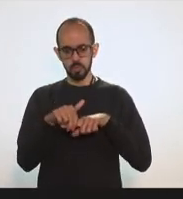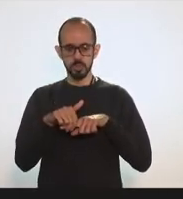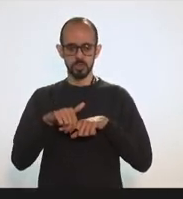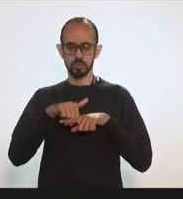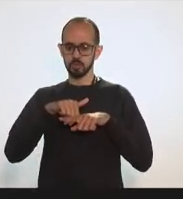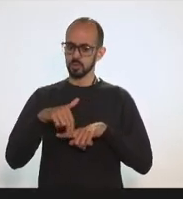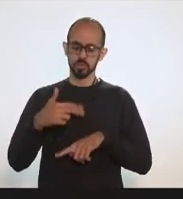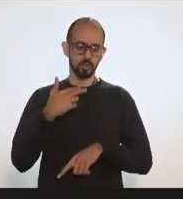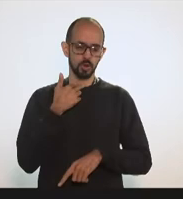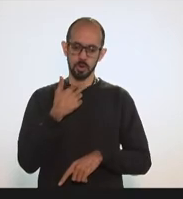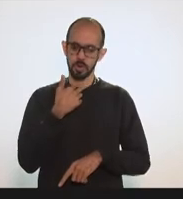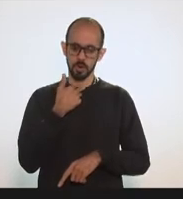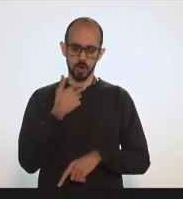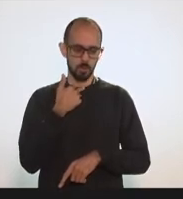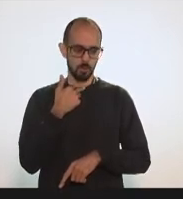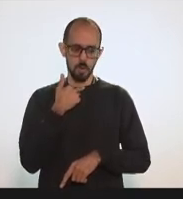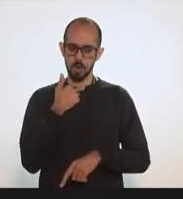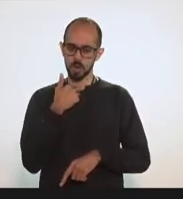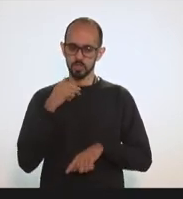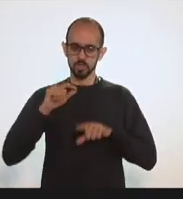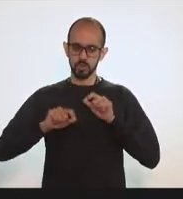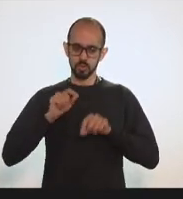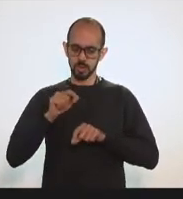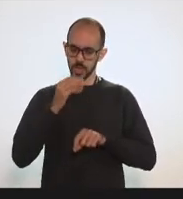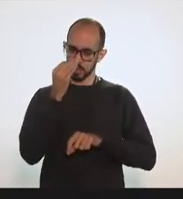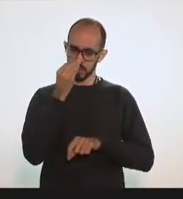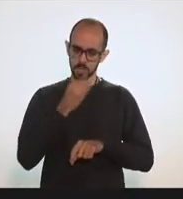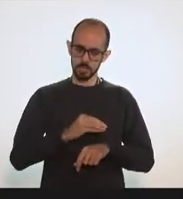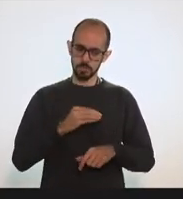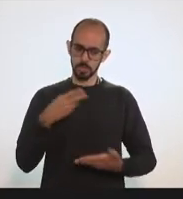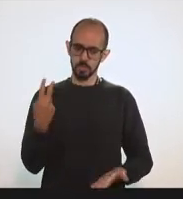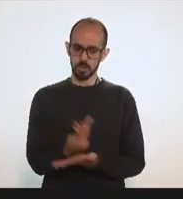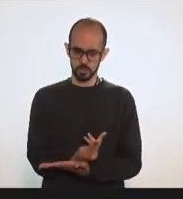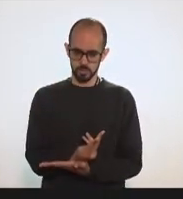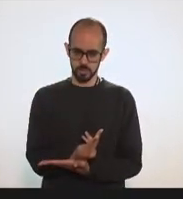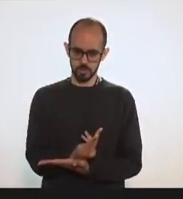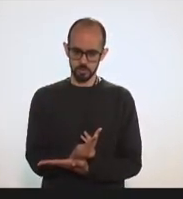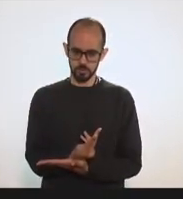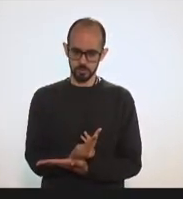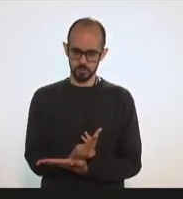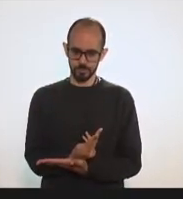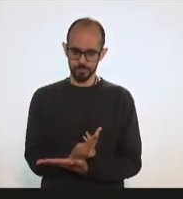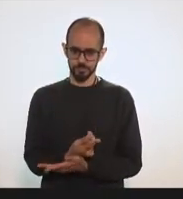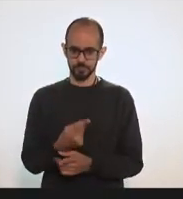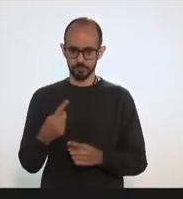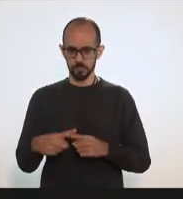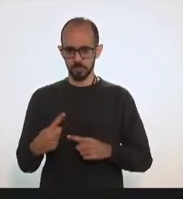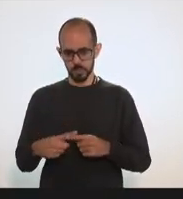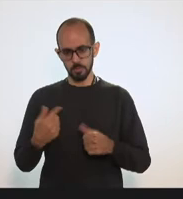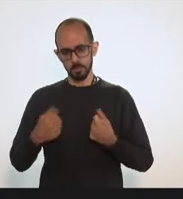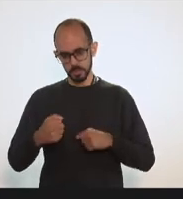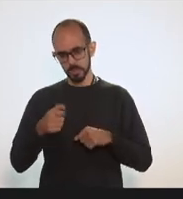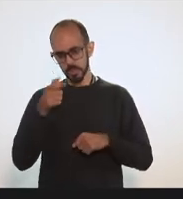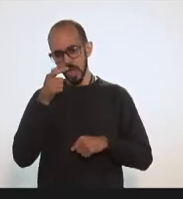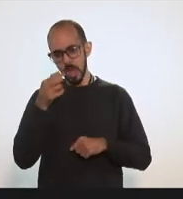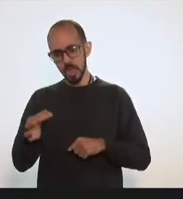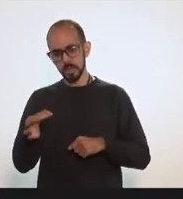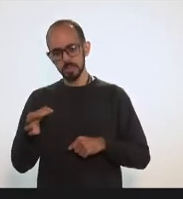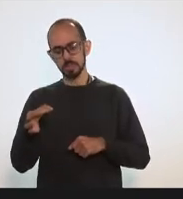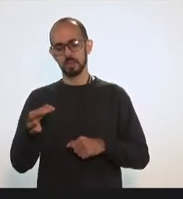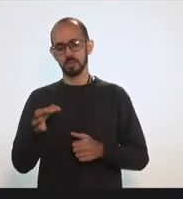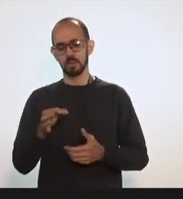abrir mão dessa prerrogativa, dessa questão, porque é preciso ficar atento com isso. E a